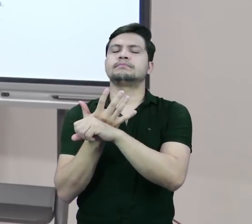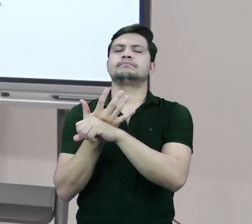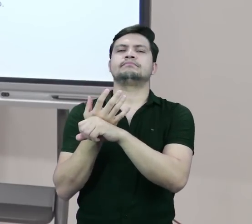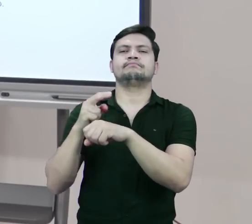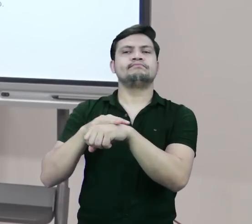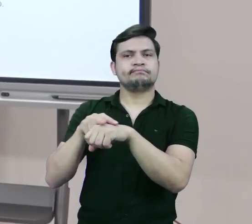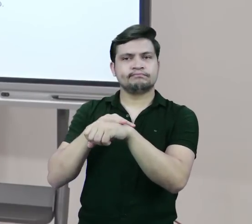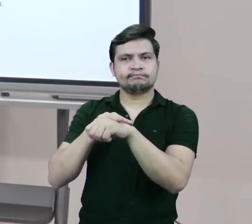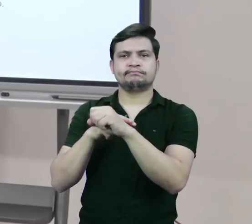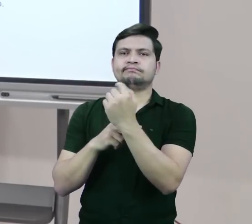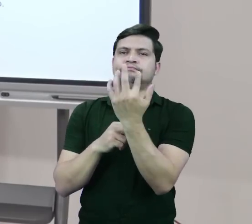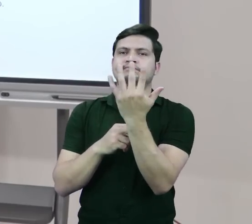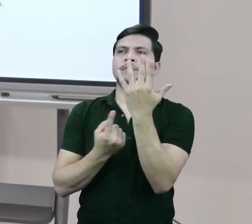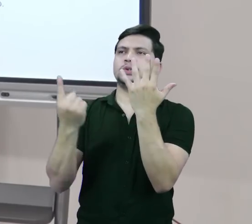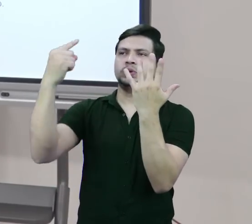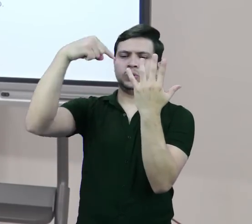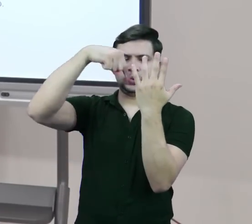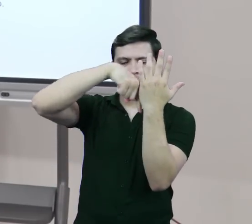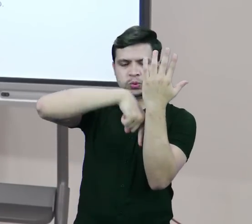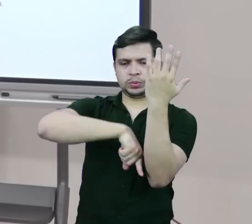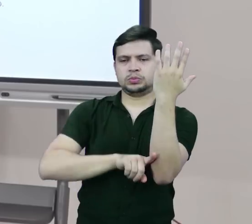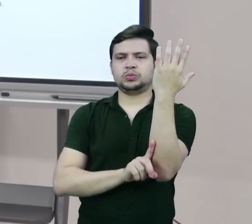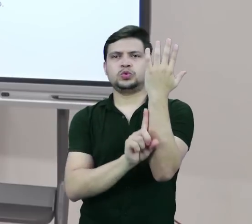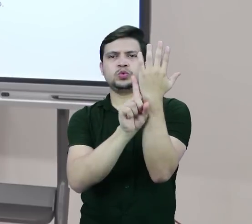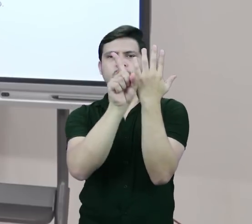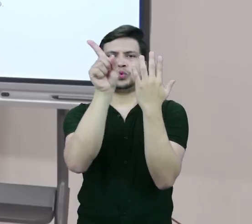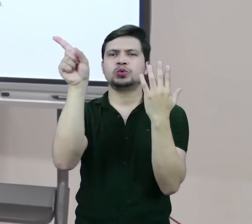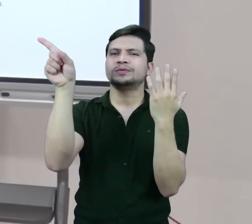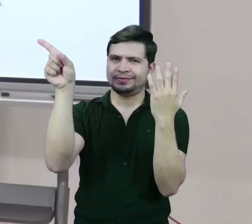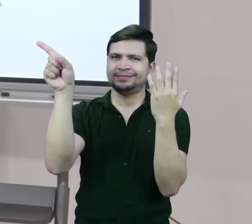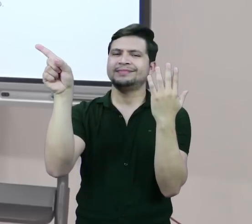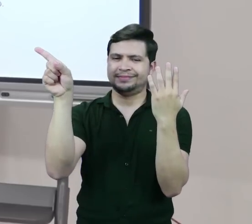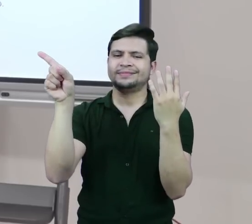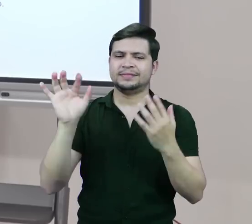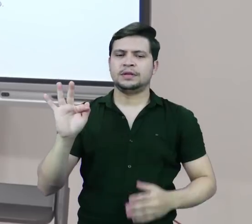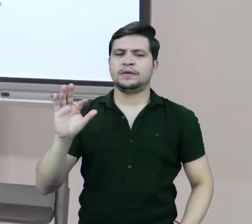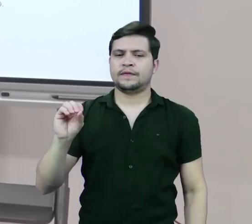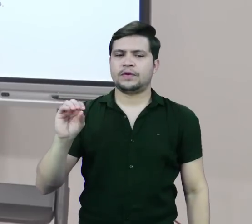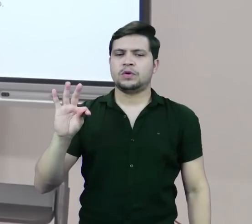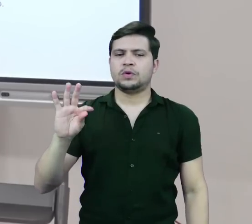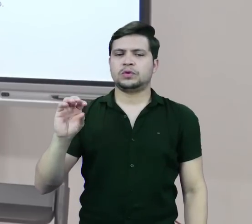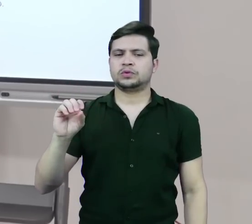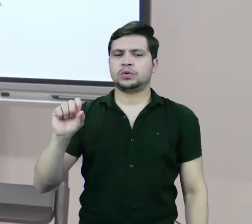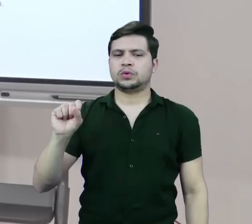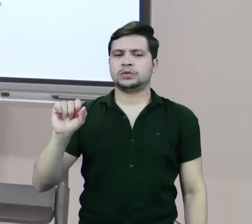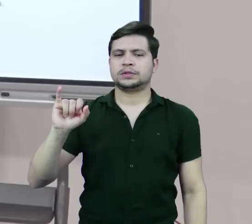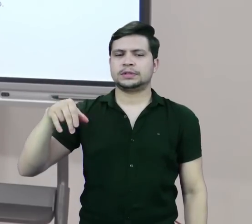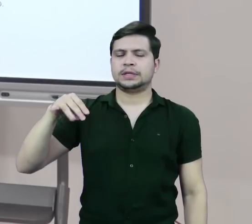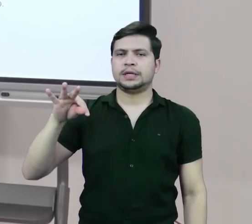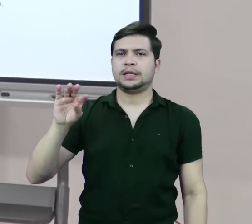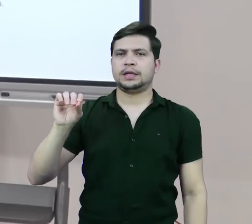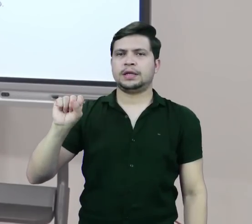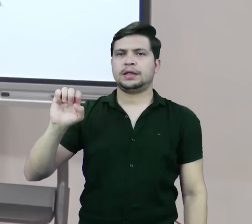ser fotossintetizante, é um ser autotrófico, vai produzir o seu próprio alimento, né? Pelo processo que a gente conhece